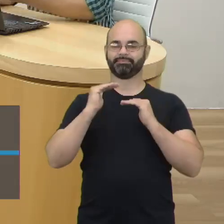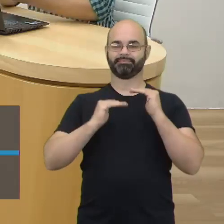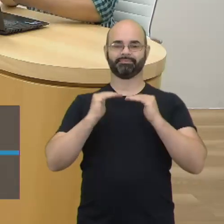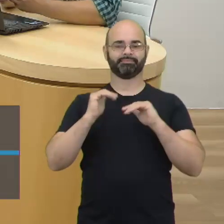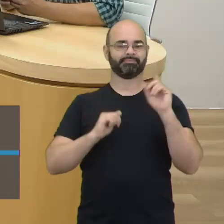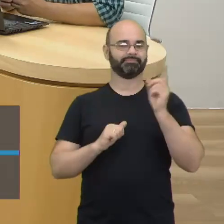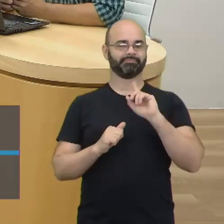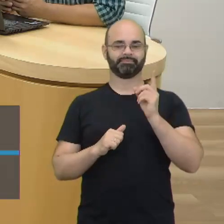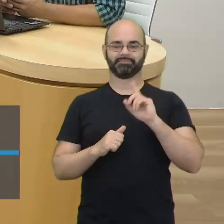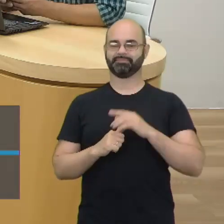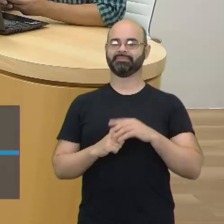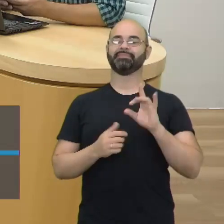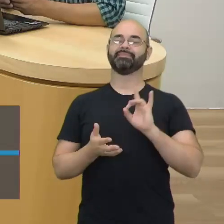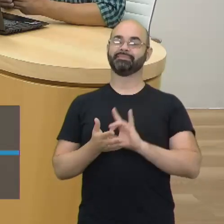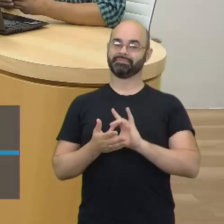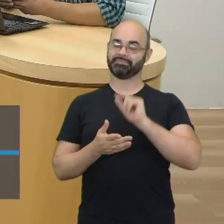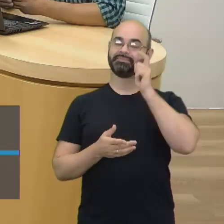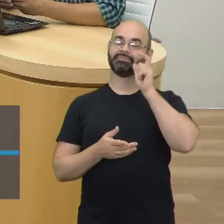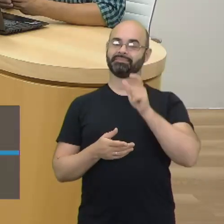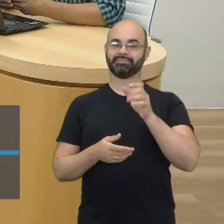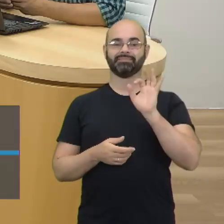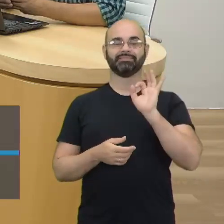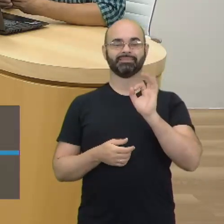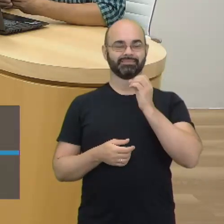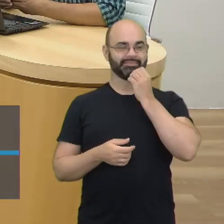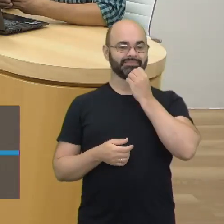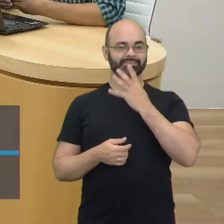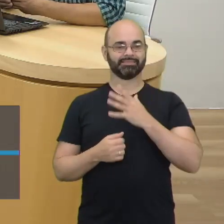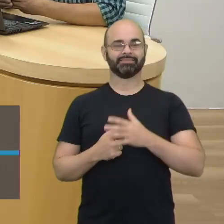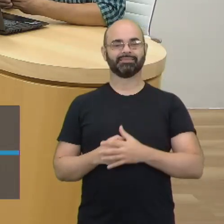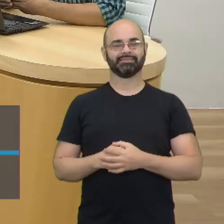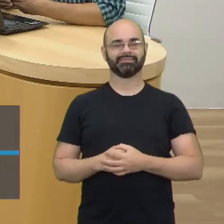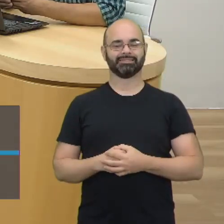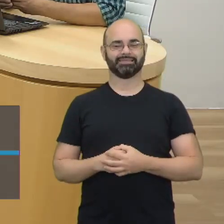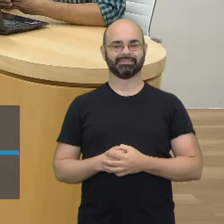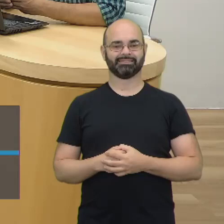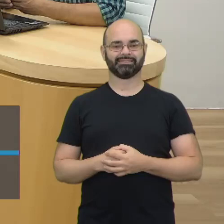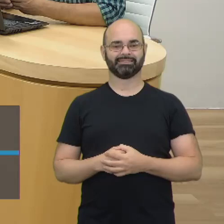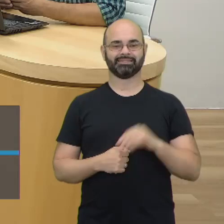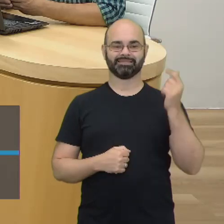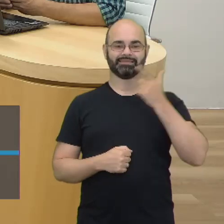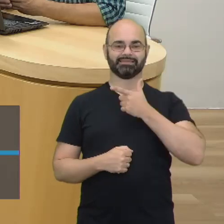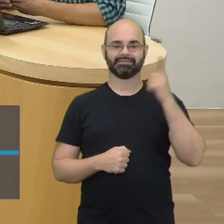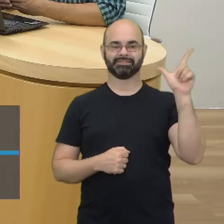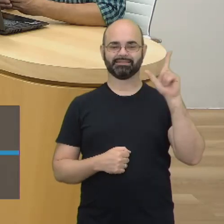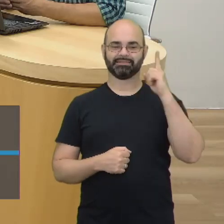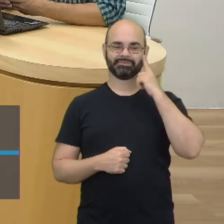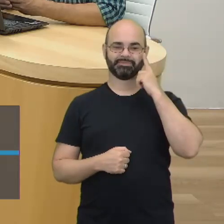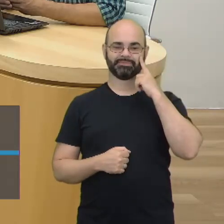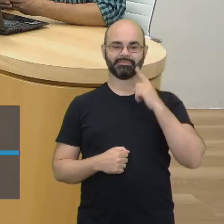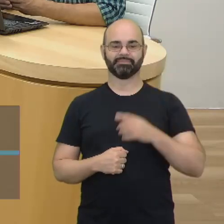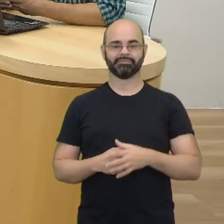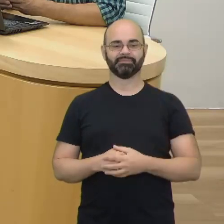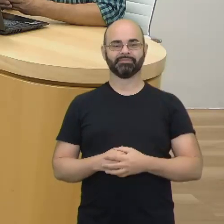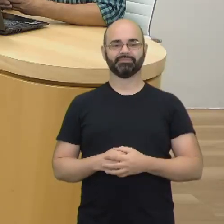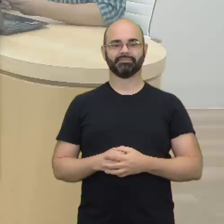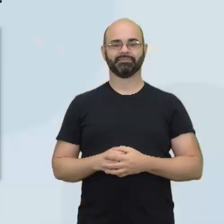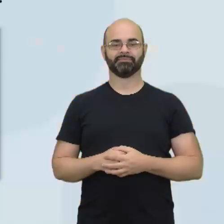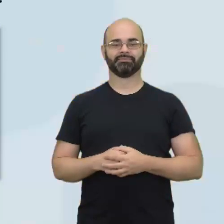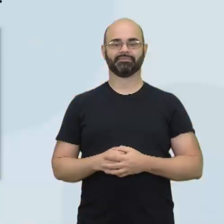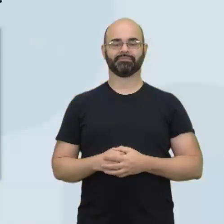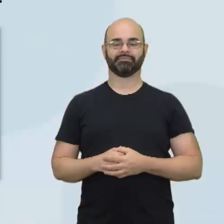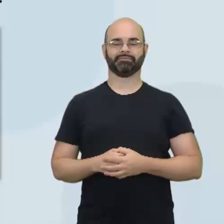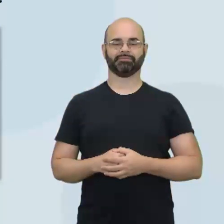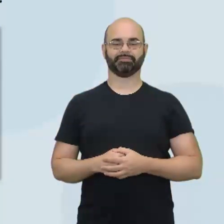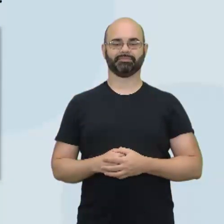foi legal, Foi né, Lili? muito Gostei boa, né? dessa, viu? Pegou Muito a gente bom. no pulo. Muito bem, vamos mais uma então, Tony? Bora. Fazendo um outro exercício aí,